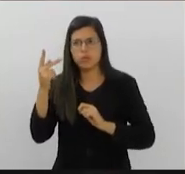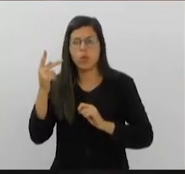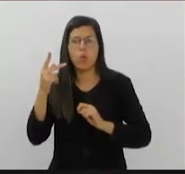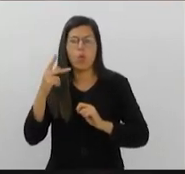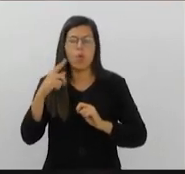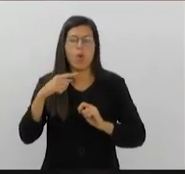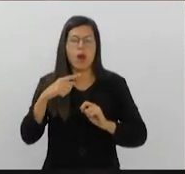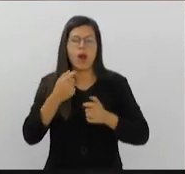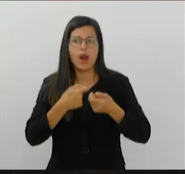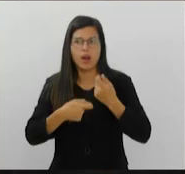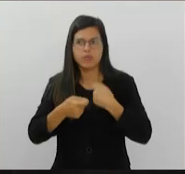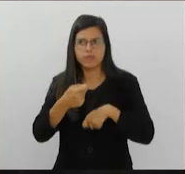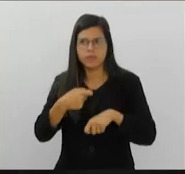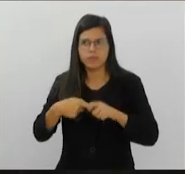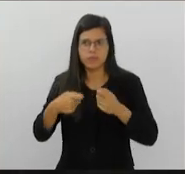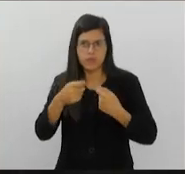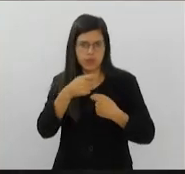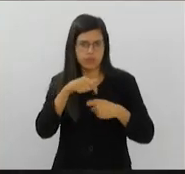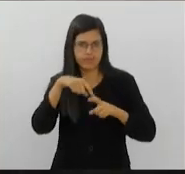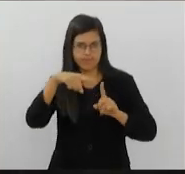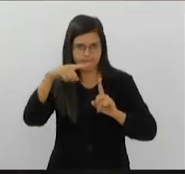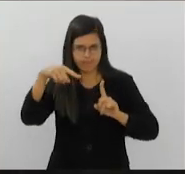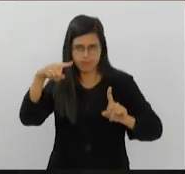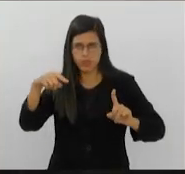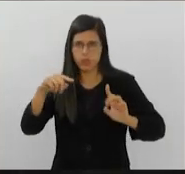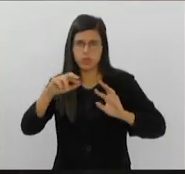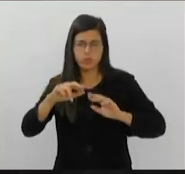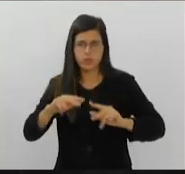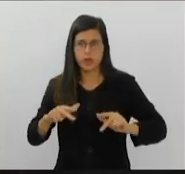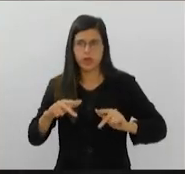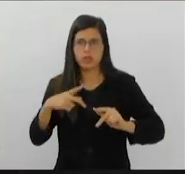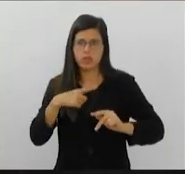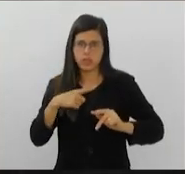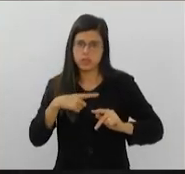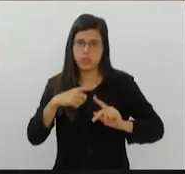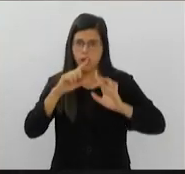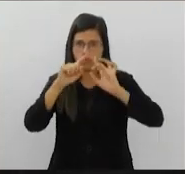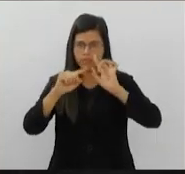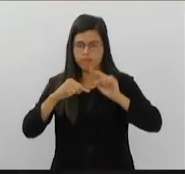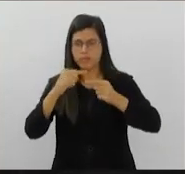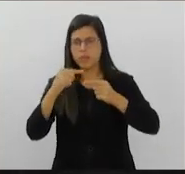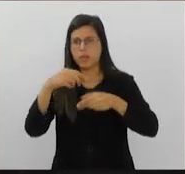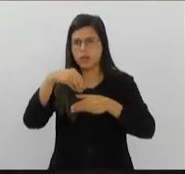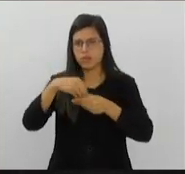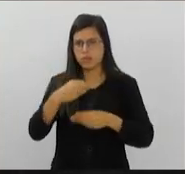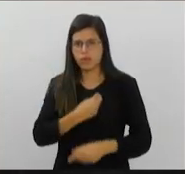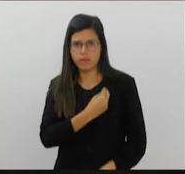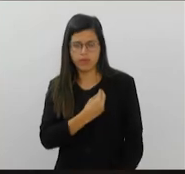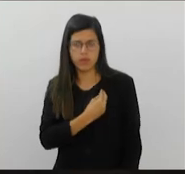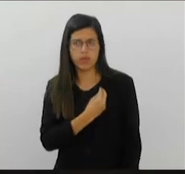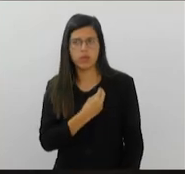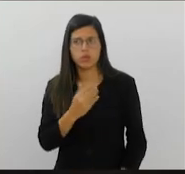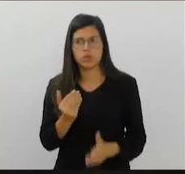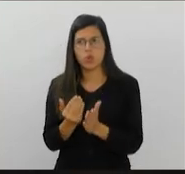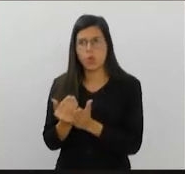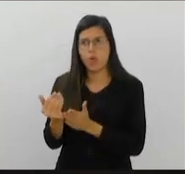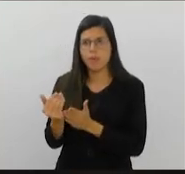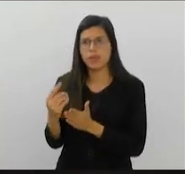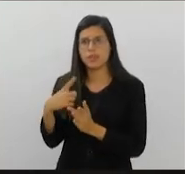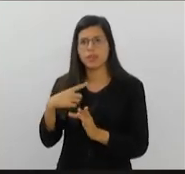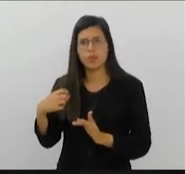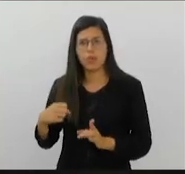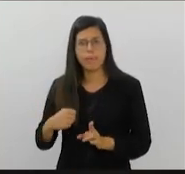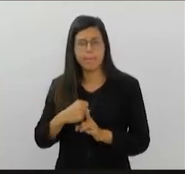sociais E, D, C, tenham promoções sociais dentro da sua vida, e é assim que a gente começa a trazer um